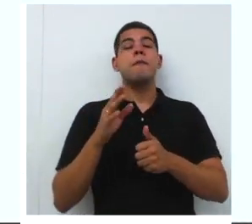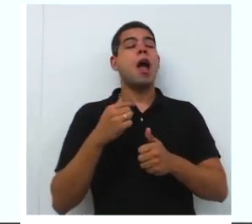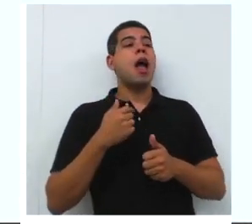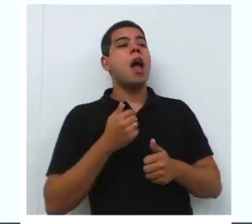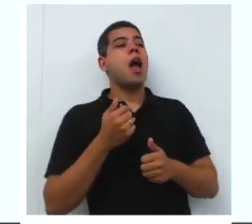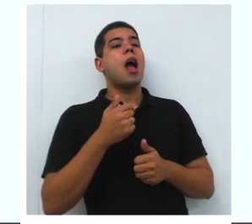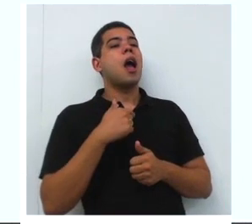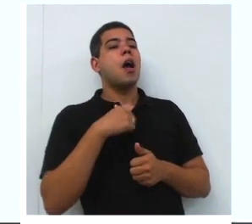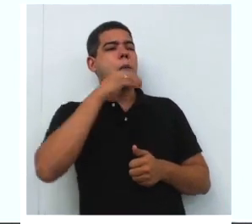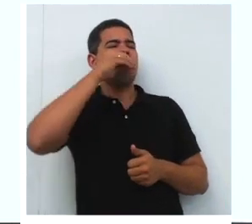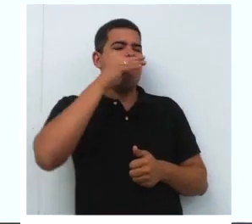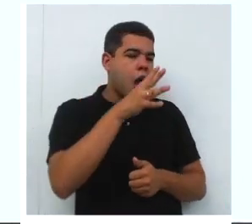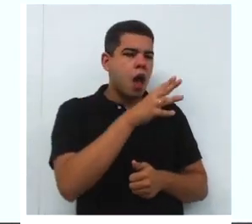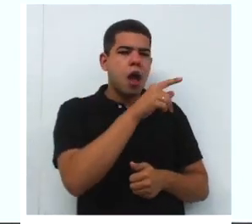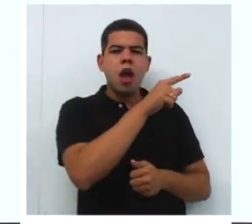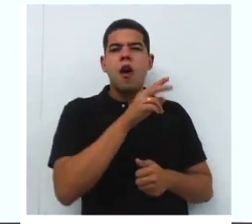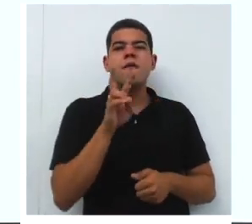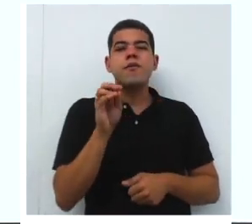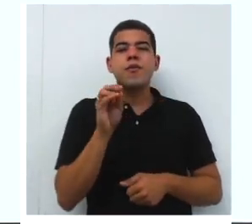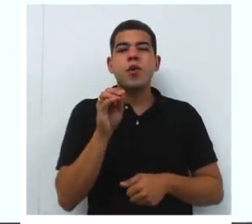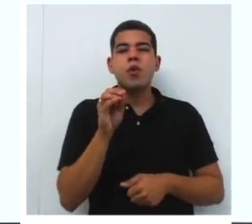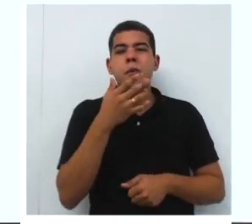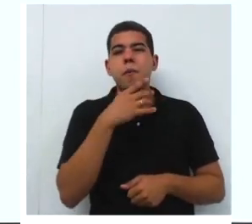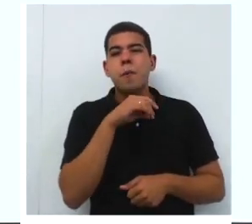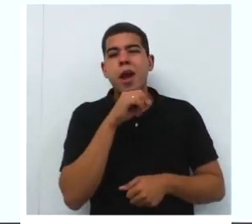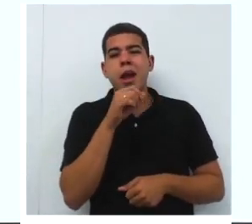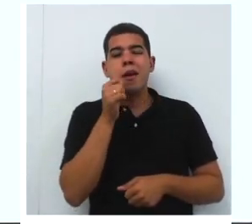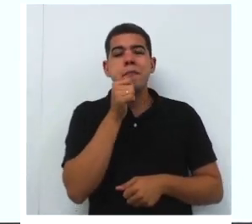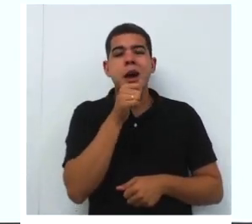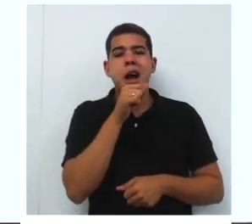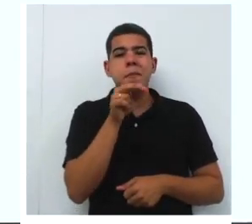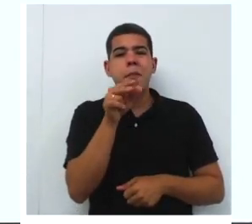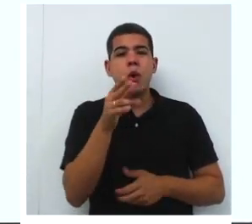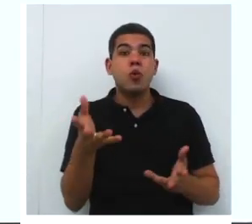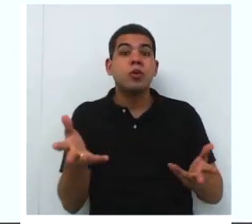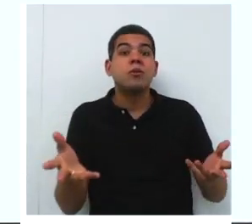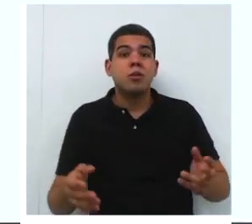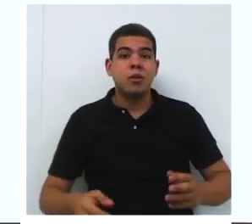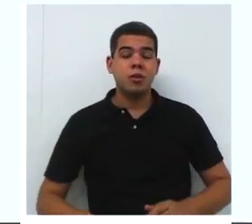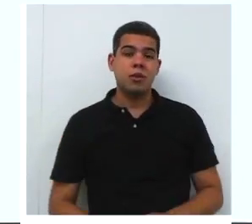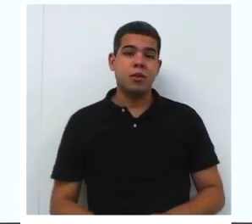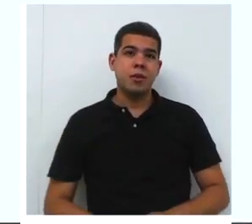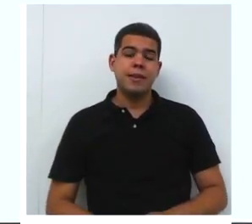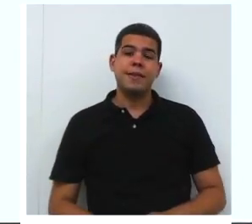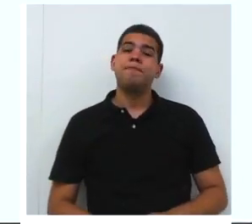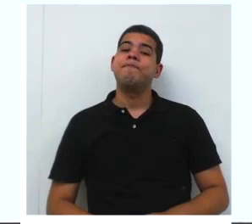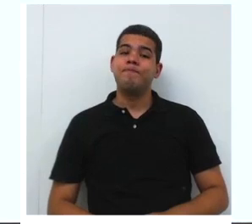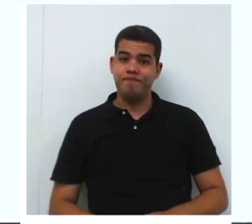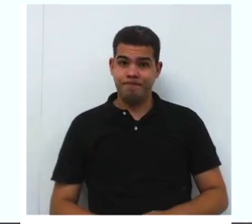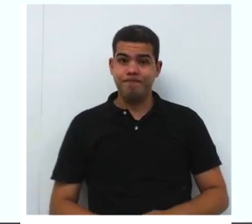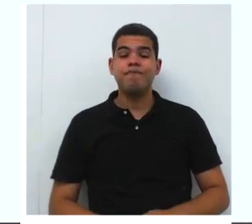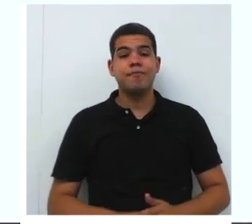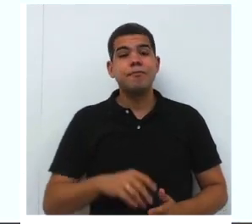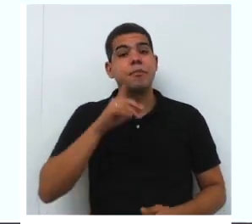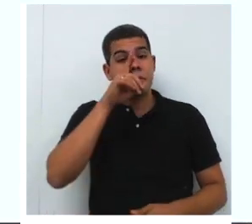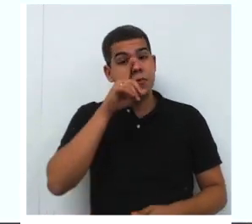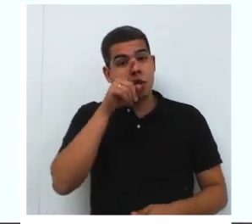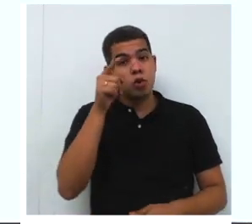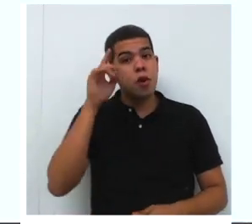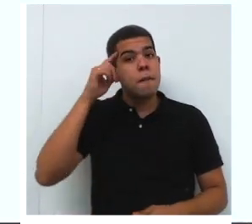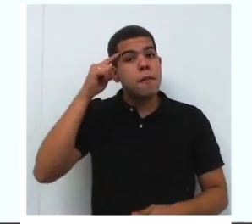irmão que tem alguma doençazinha. Espero que não de maneira nenhuma, mas há sempre essa possibilidade. Por isso que a gente tem